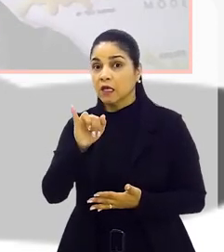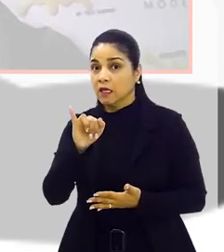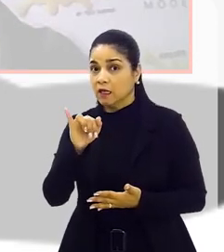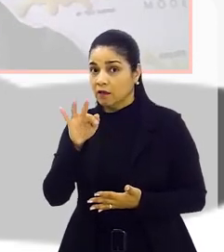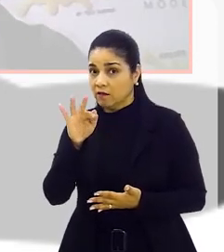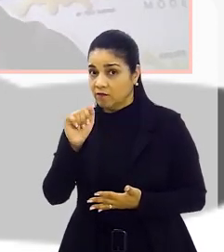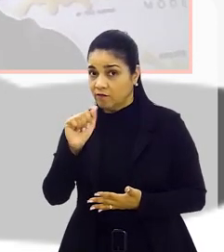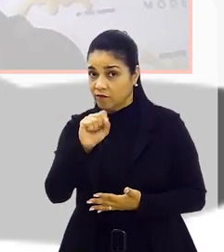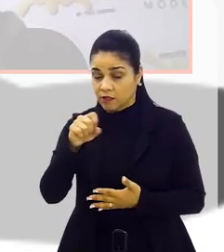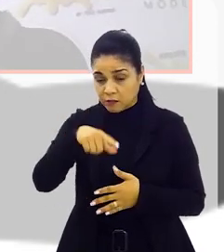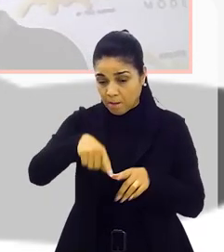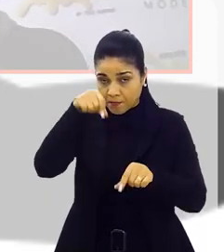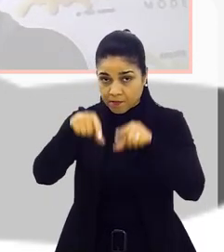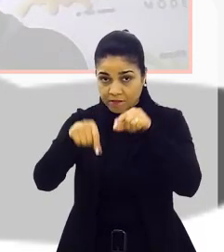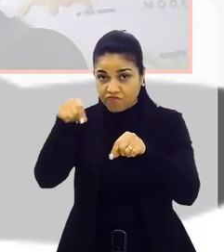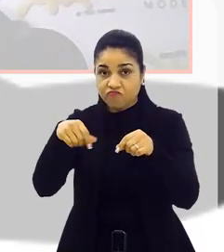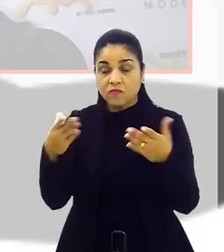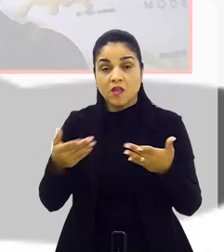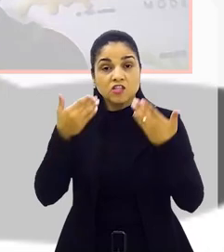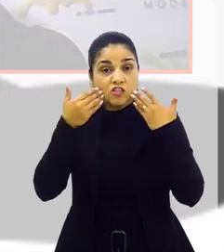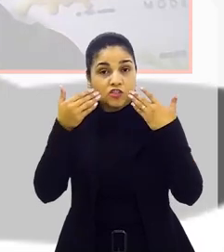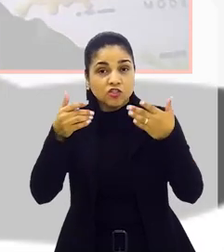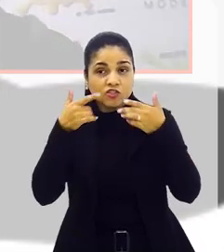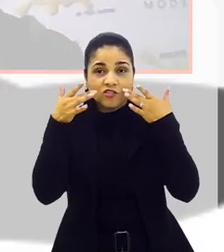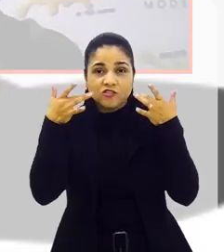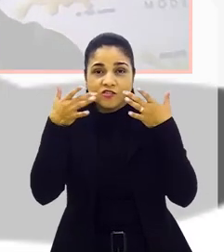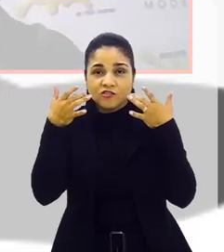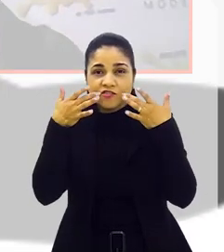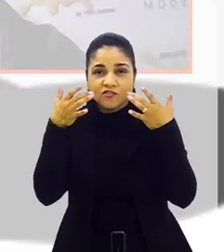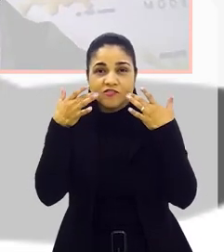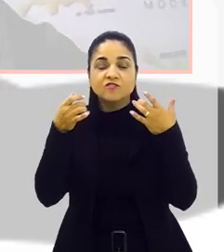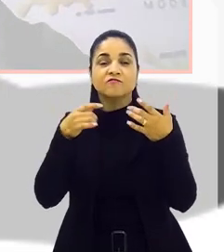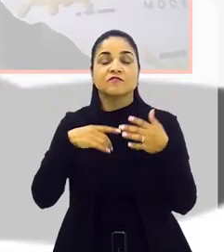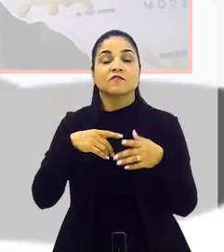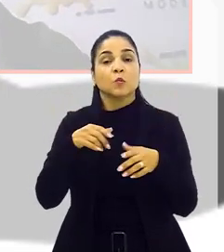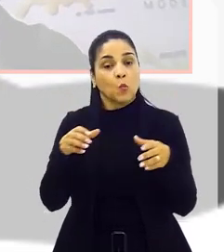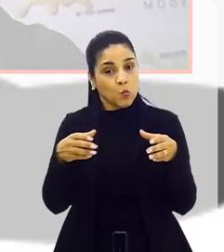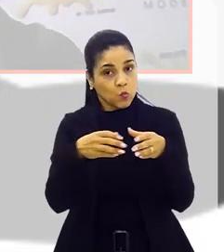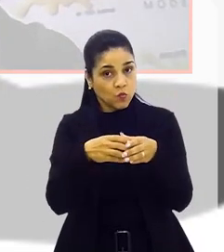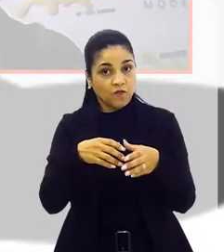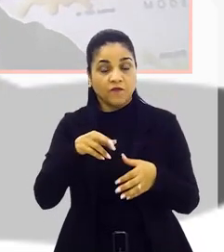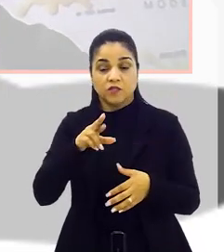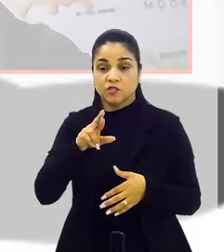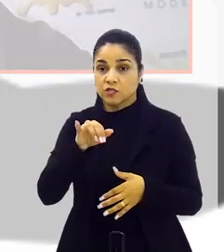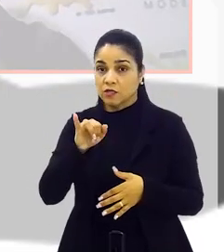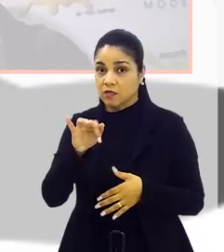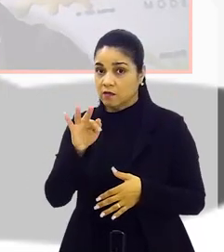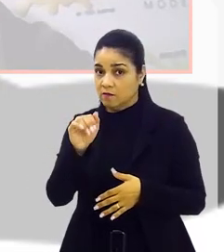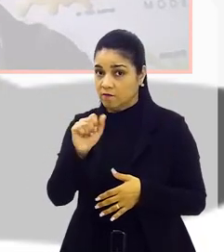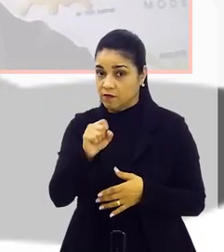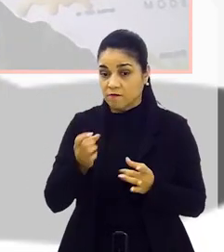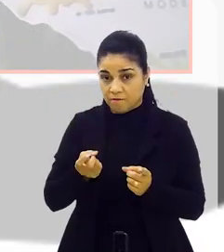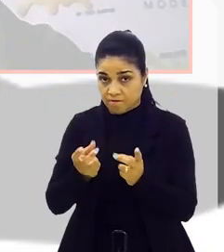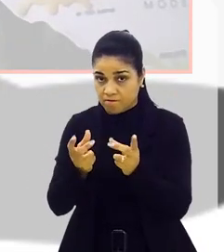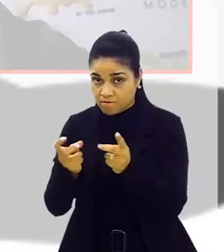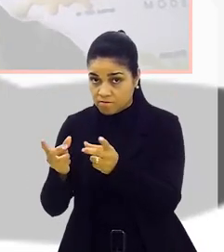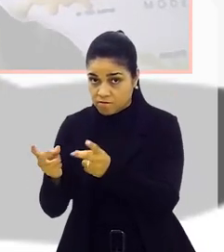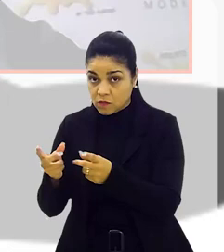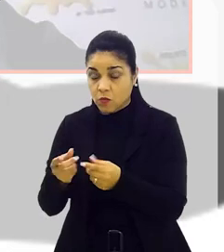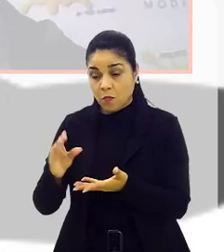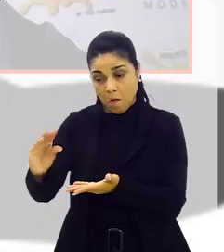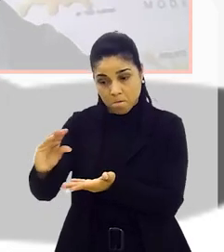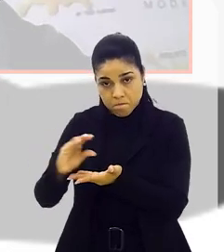de rifas. Os espetáculos foram para a cena, estão indo para a cena, porque o elenco fez rifa. Nós vendemos essas